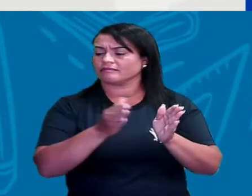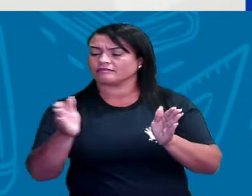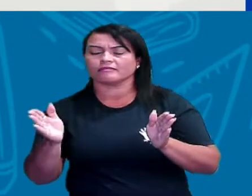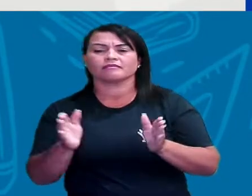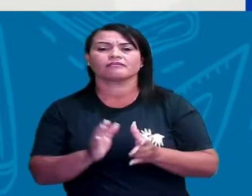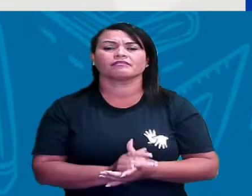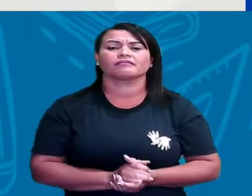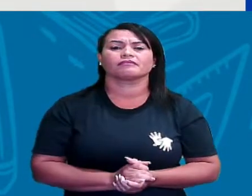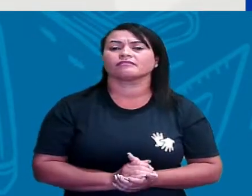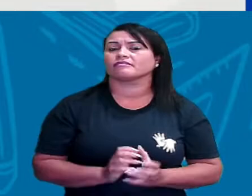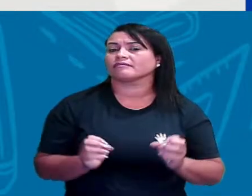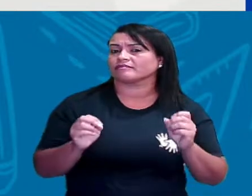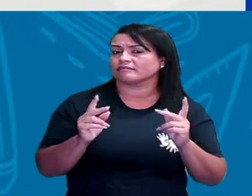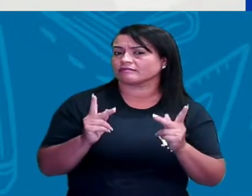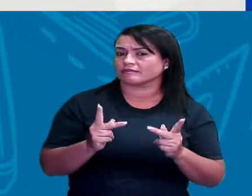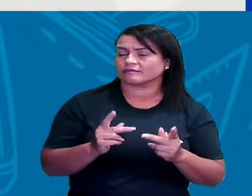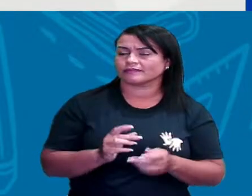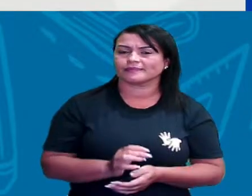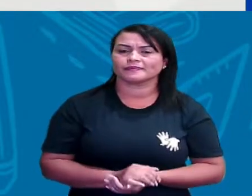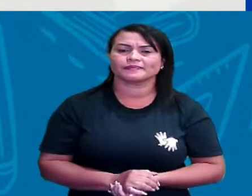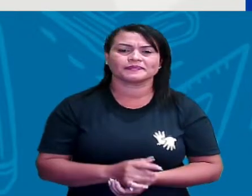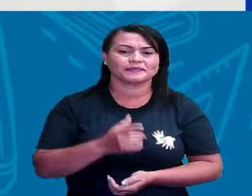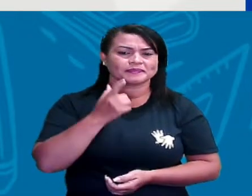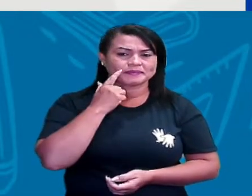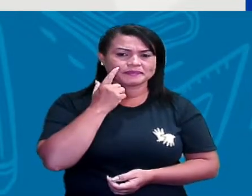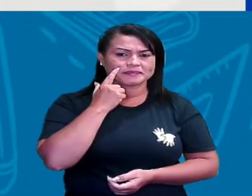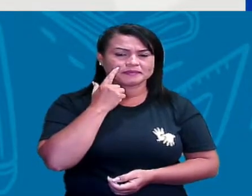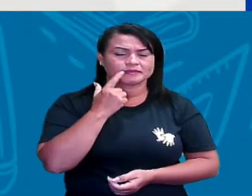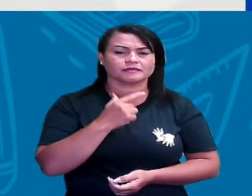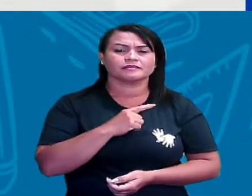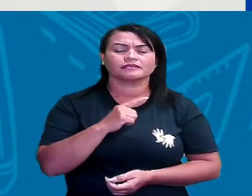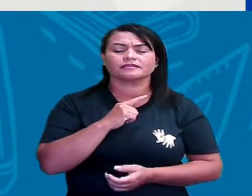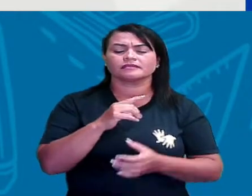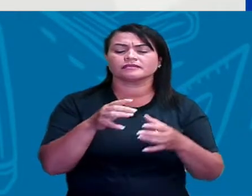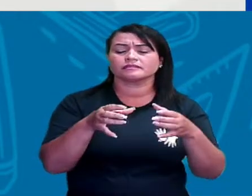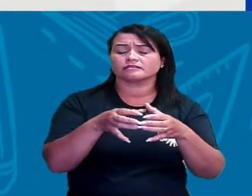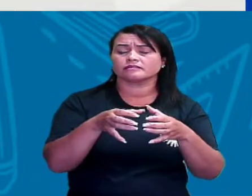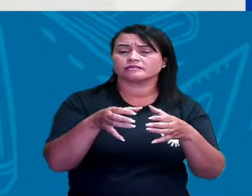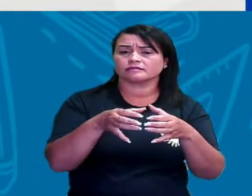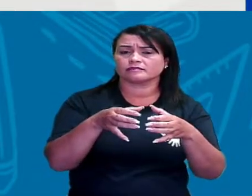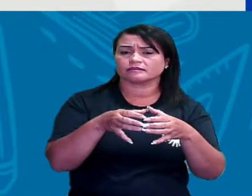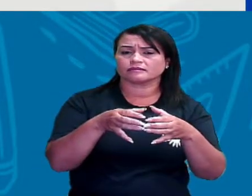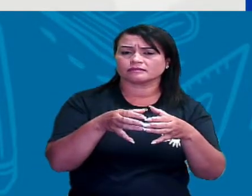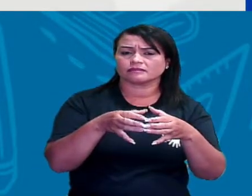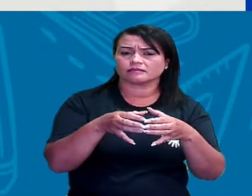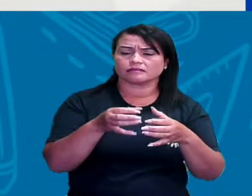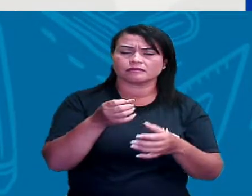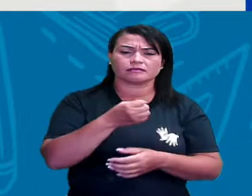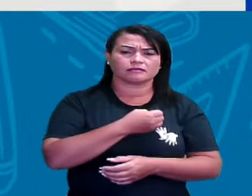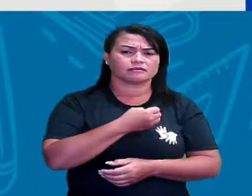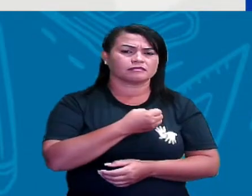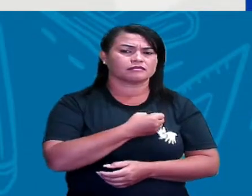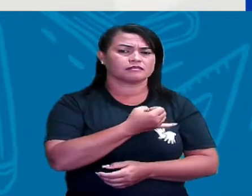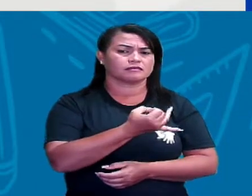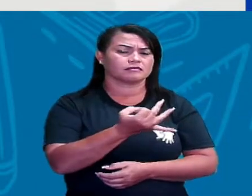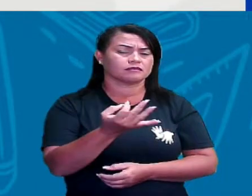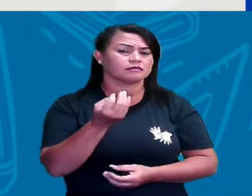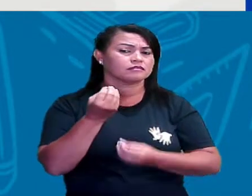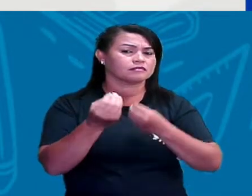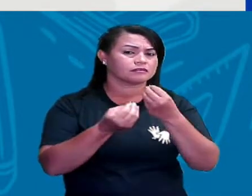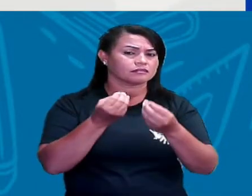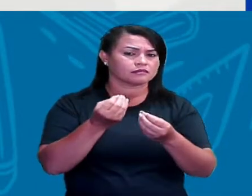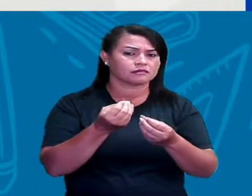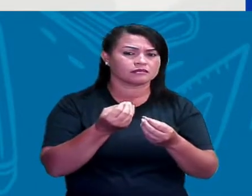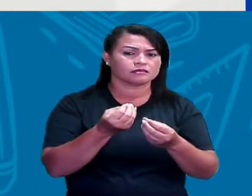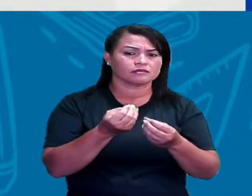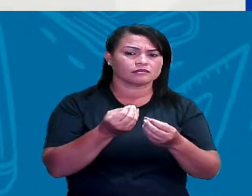certo? Ok? Então, veja só. A classe de um número é determinada separando de